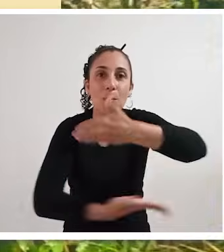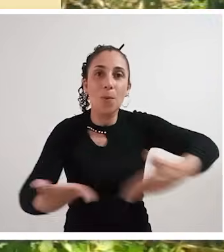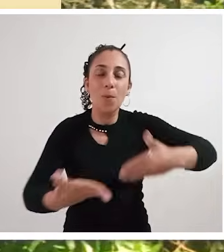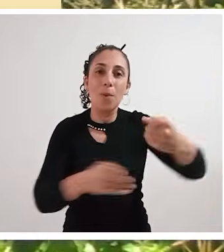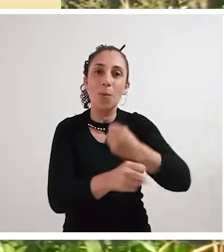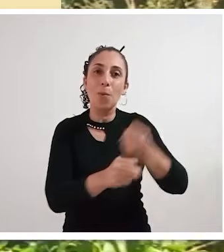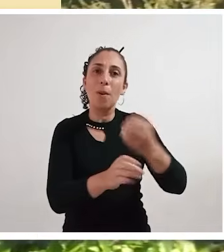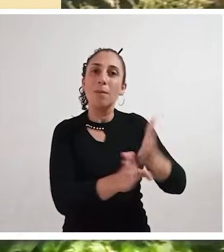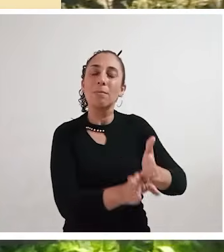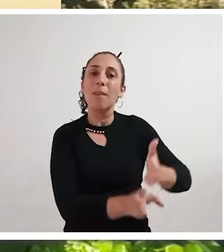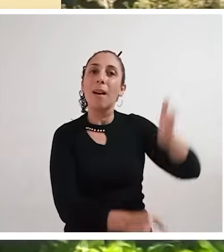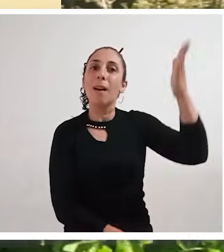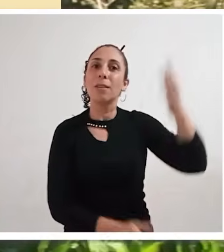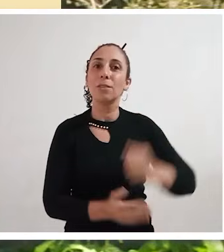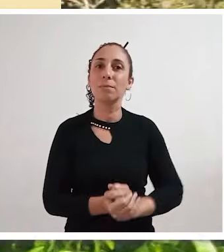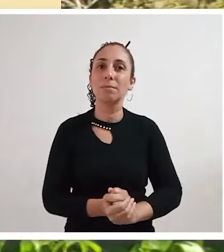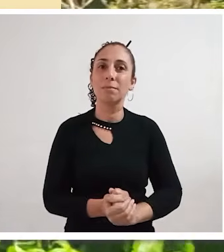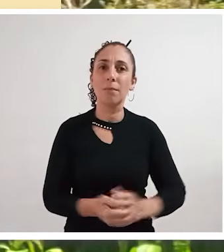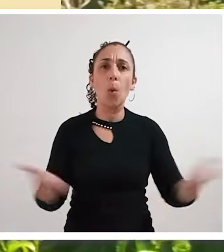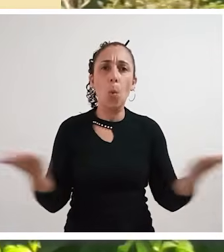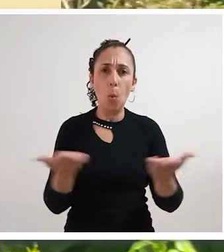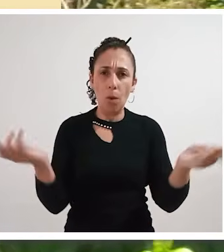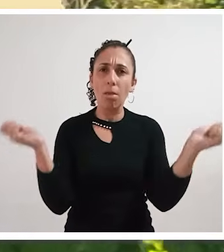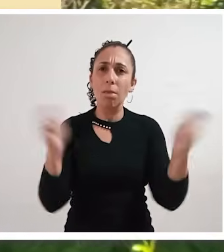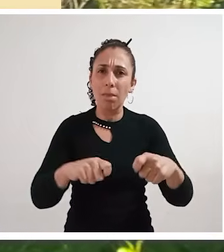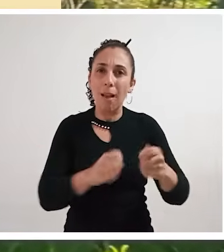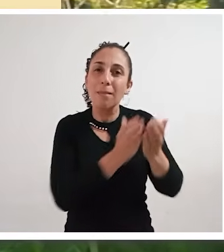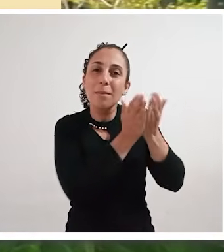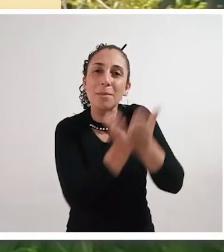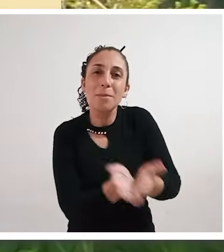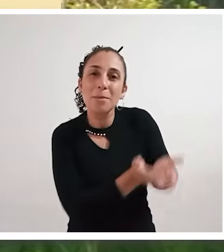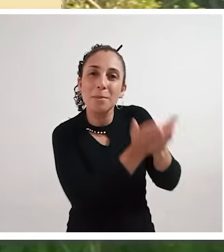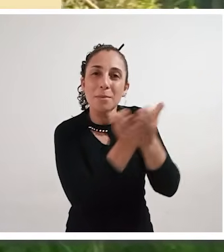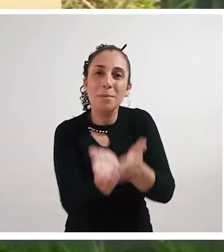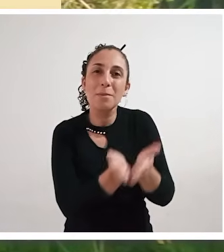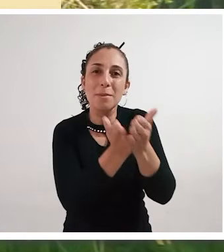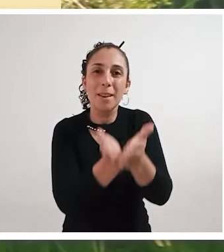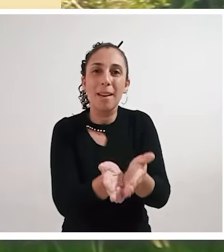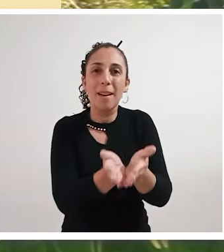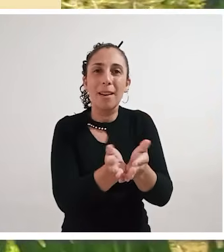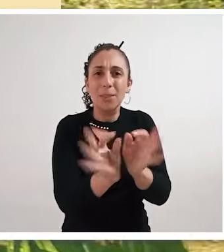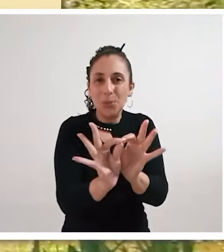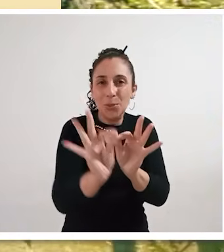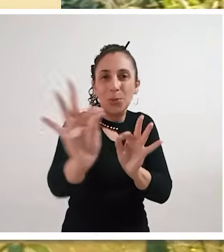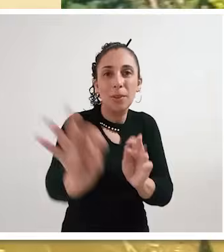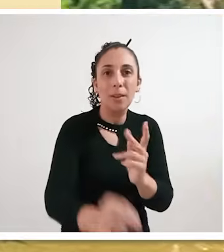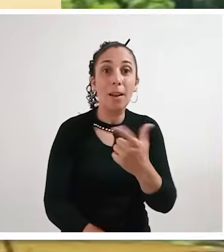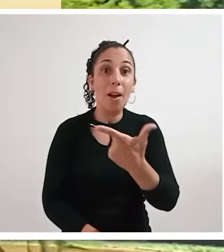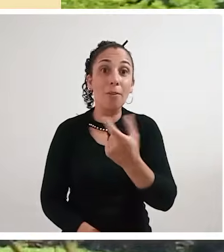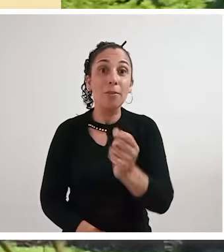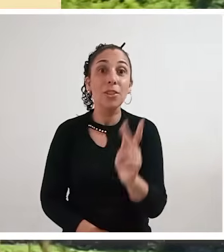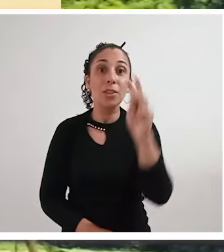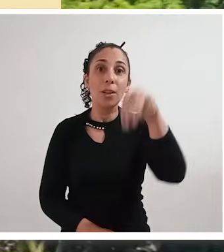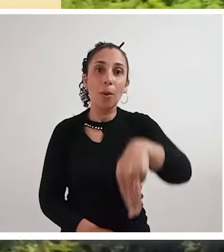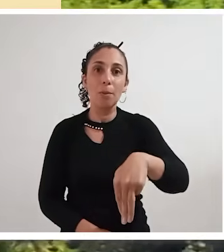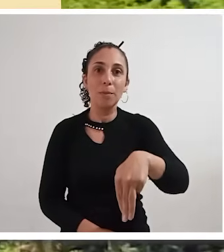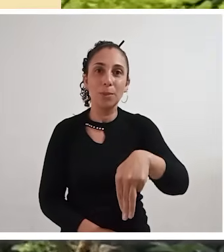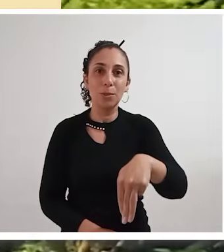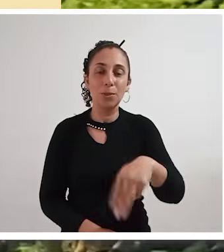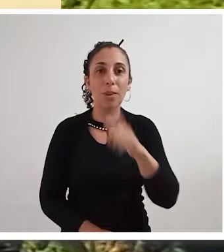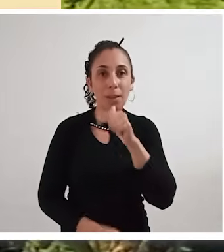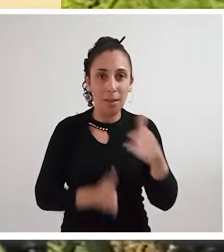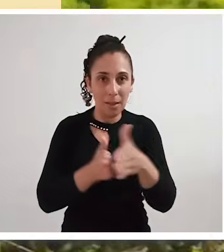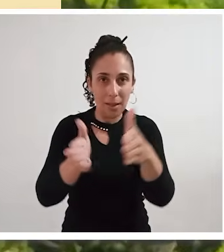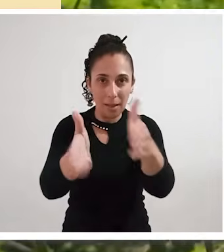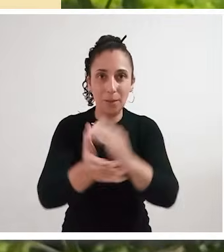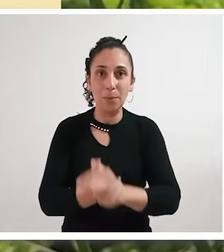construção do aproveitamento hidrelétrico de Anta e Simplício. Com tudo isso formado, atualmente é possível navegar por mais de 20